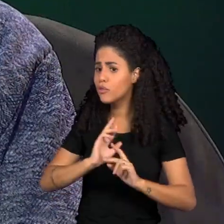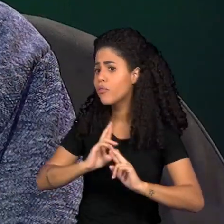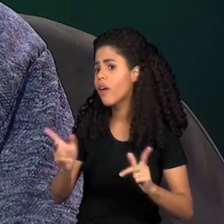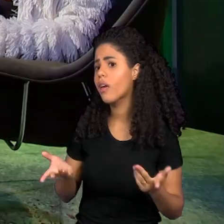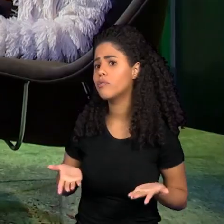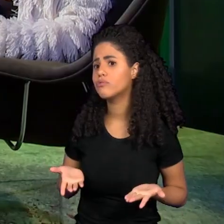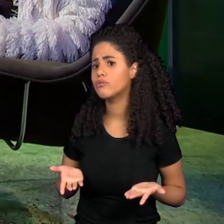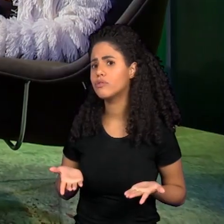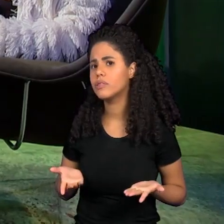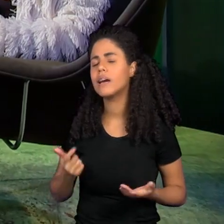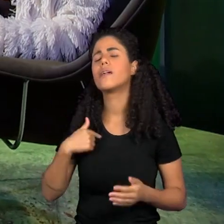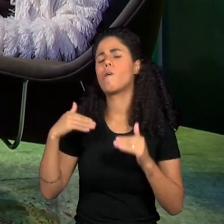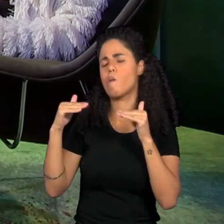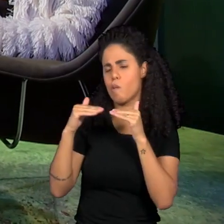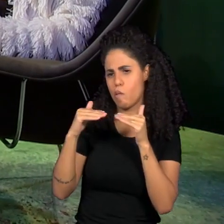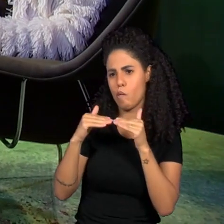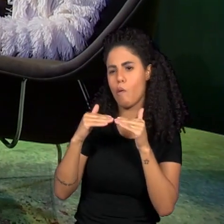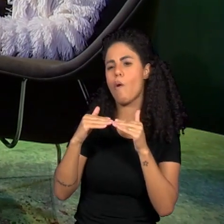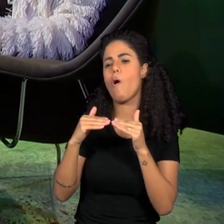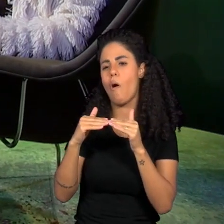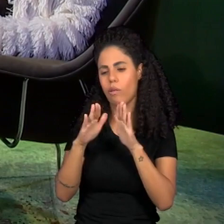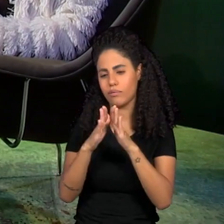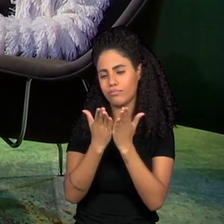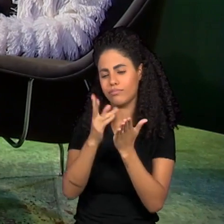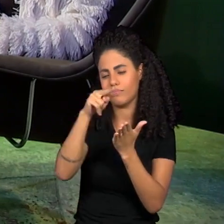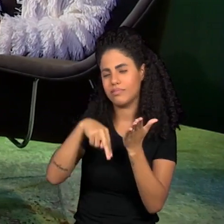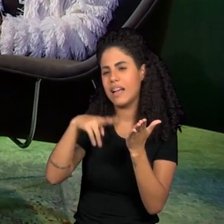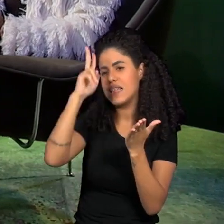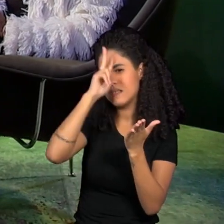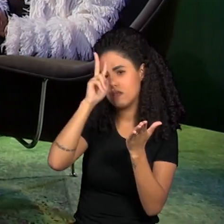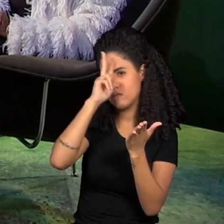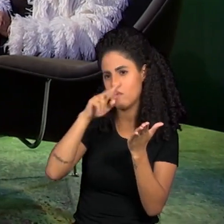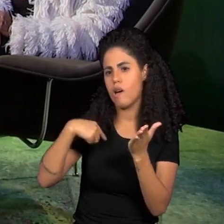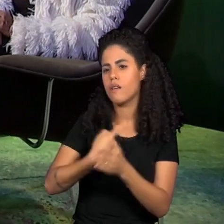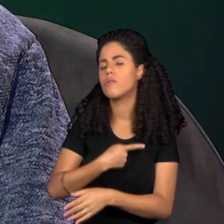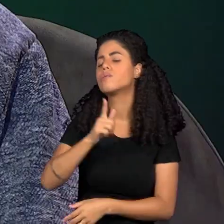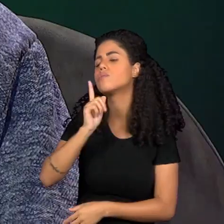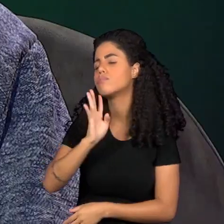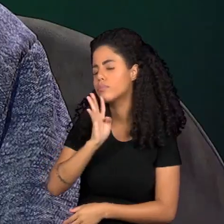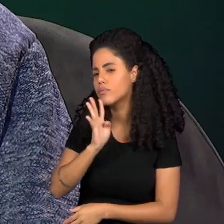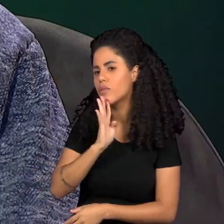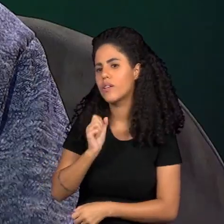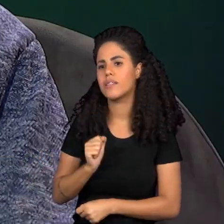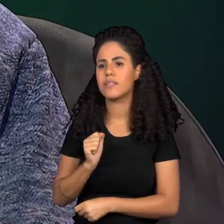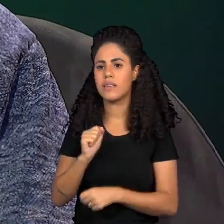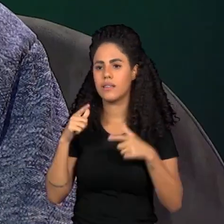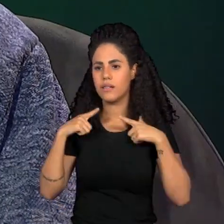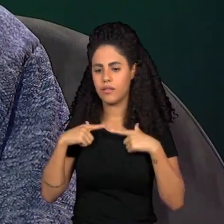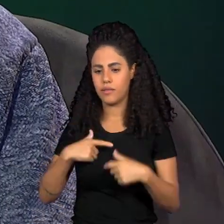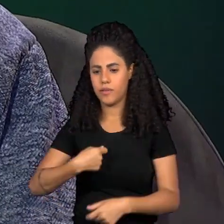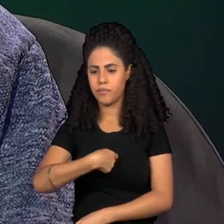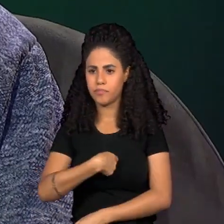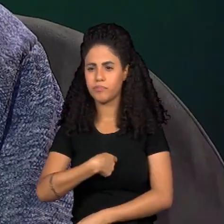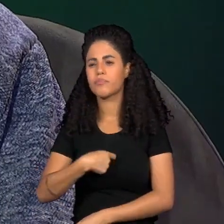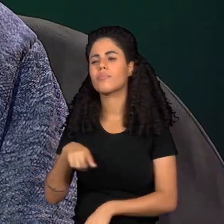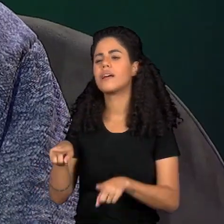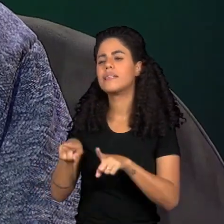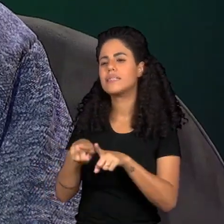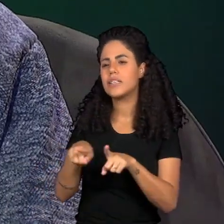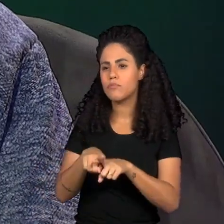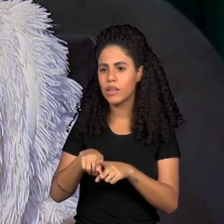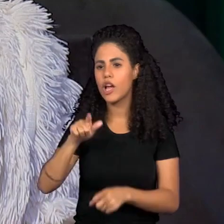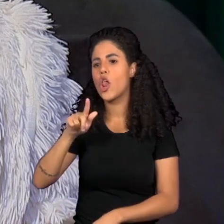tudo que ela falou. Vamos falar de história porque a gente não vai... Pouca gente conhece a Luz Gama, sabe? Pouca gente sabe quem é a Zumbi.